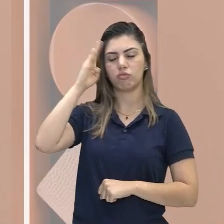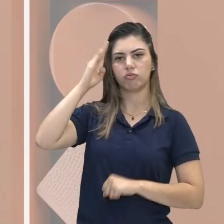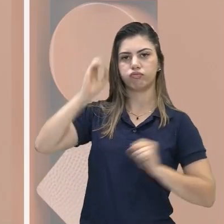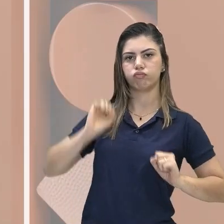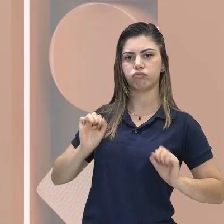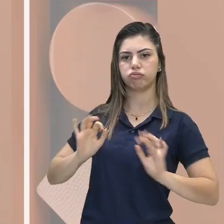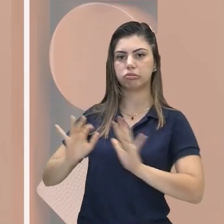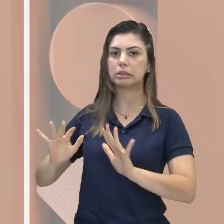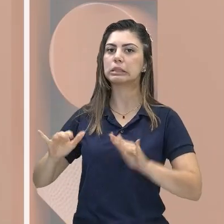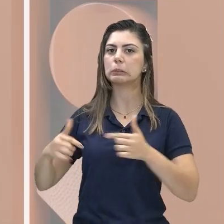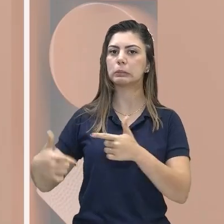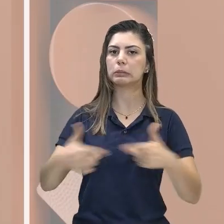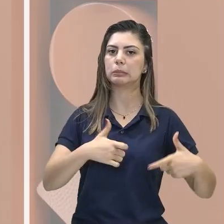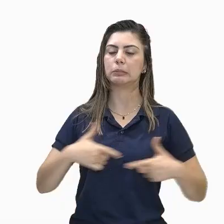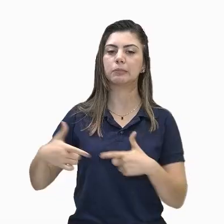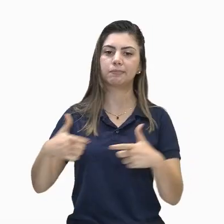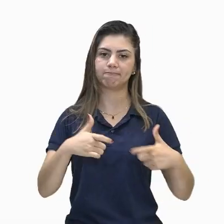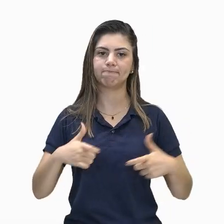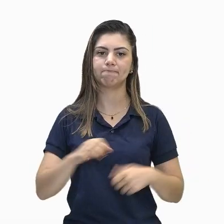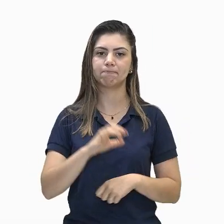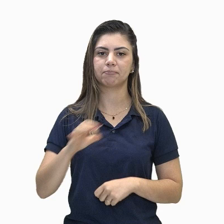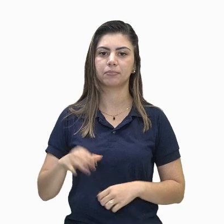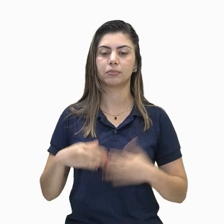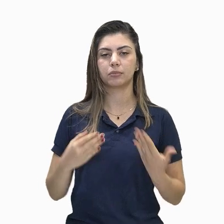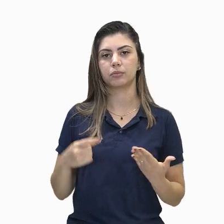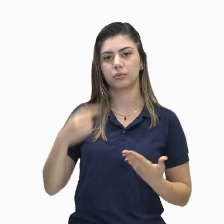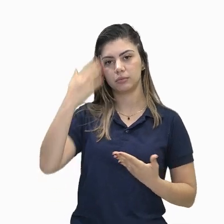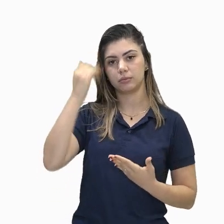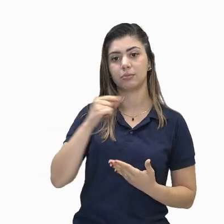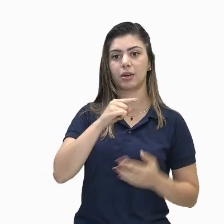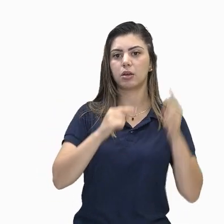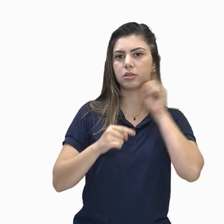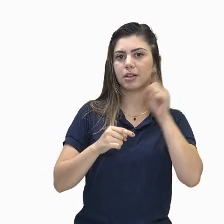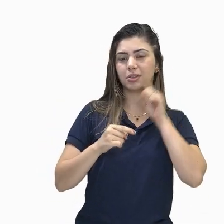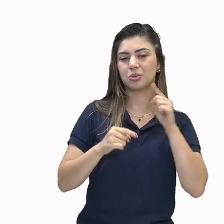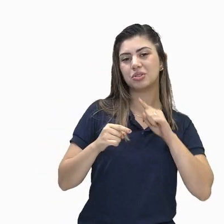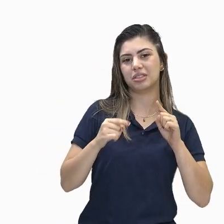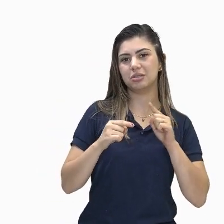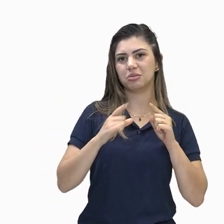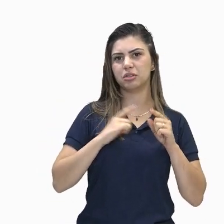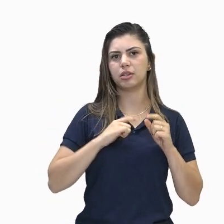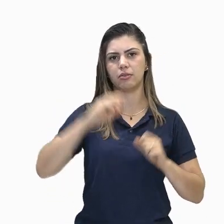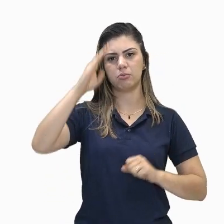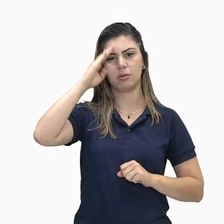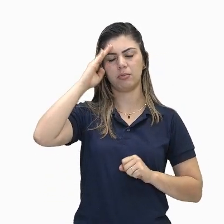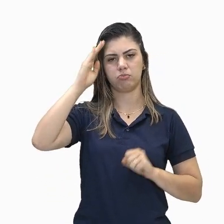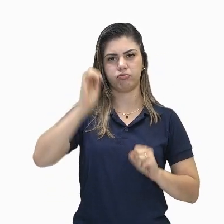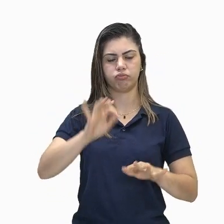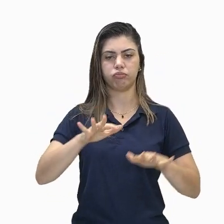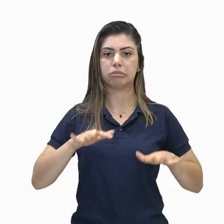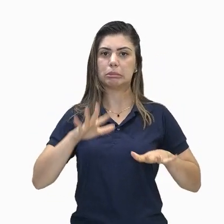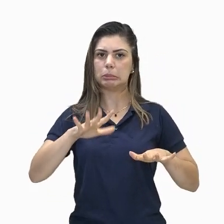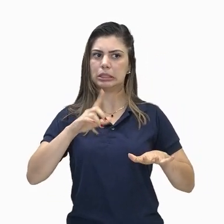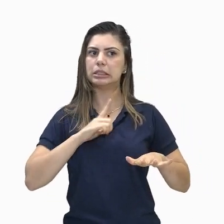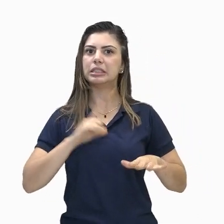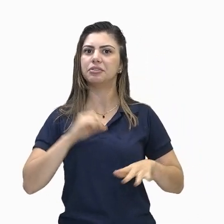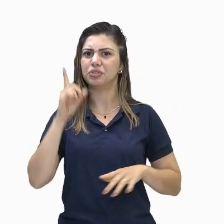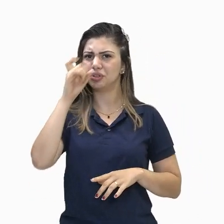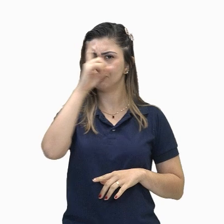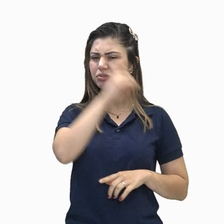esse conflito. E apesar do poderio militar dos Estados Unidos, eles enfrentaram uma